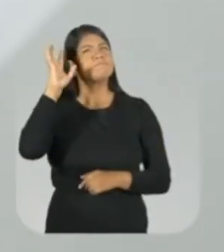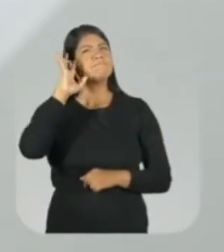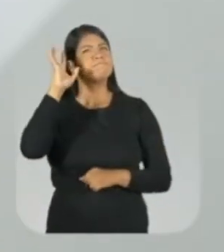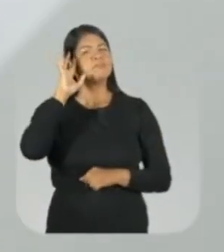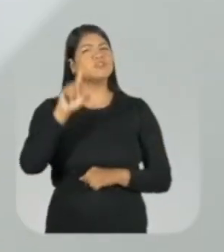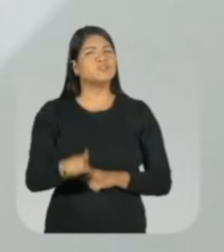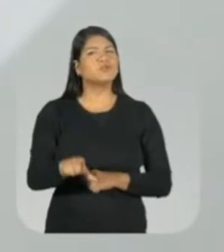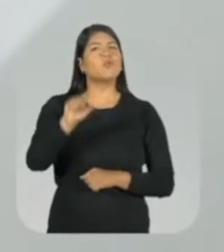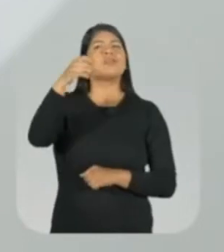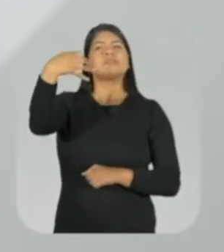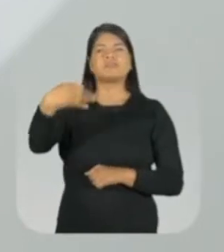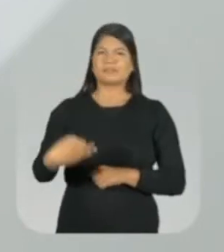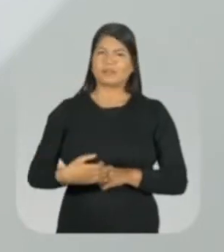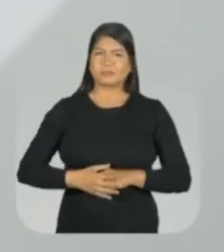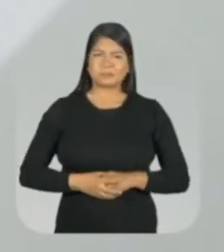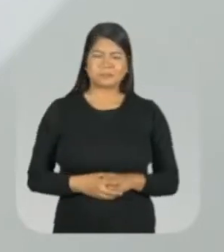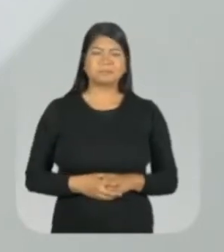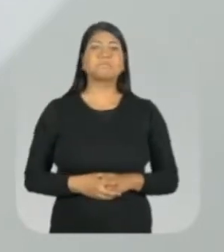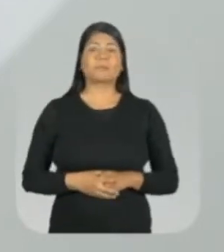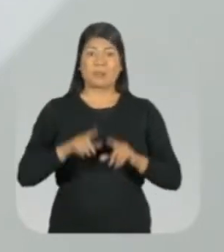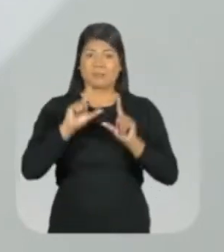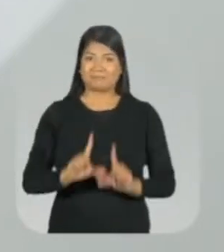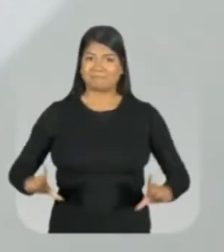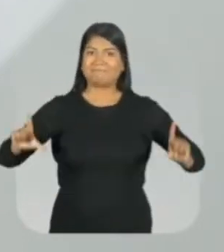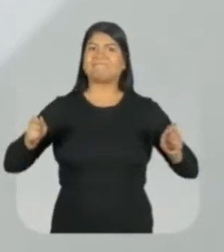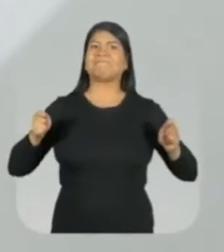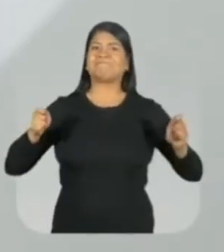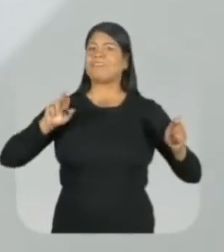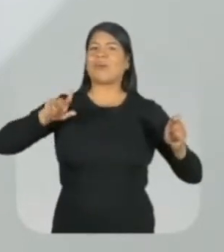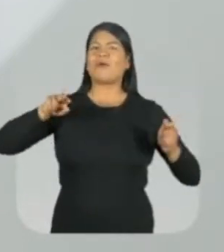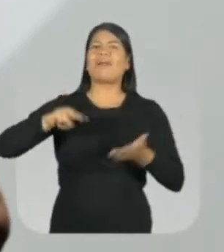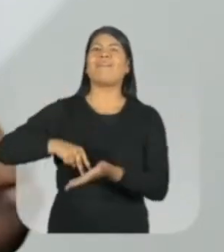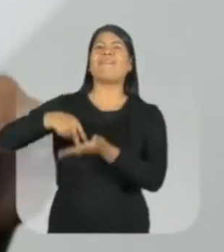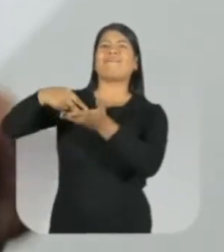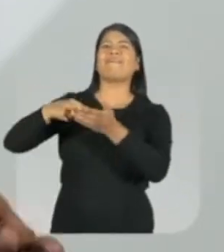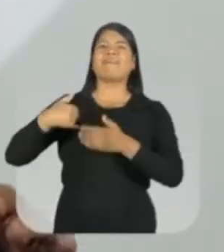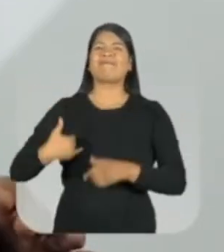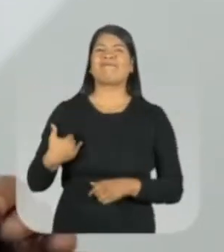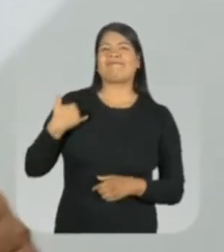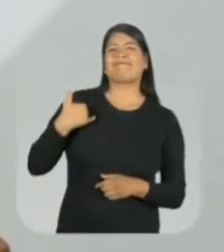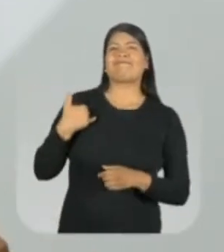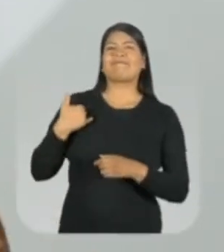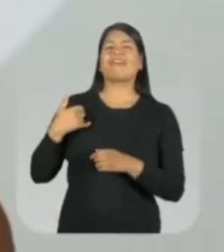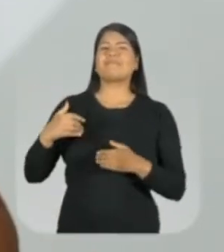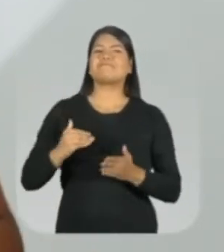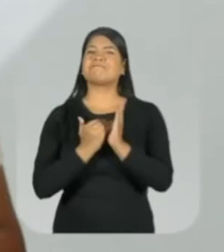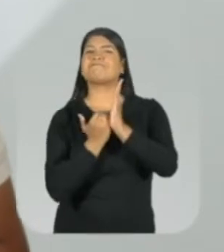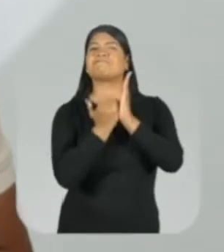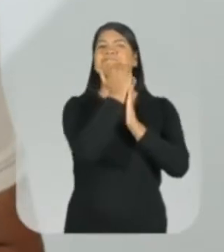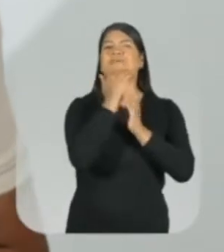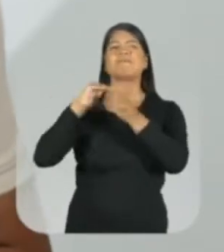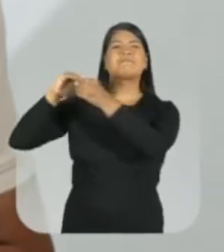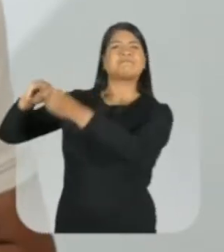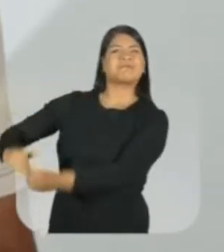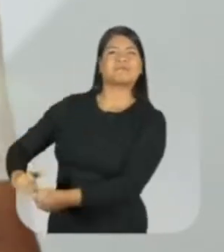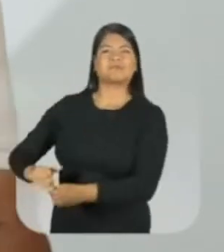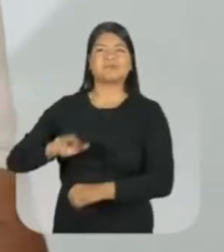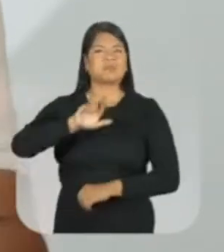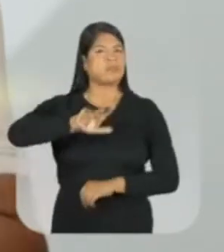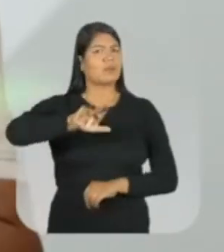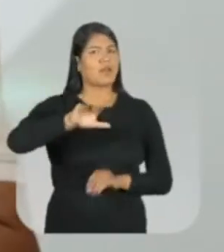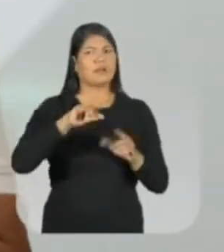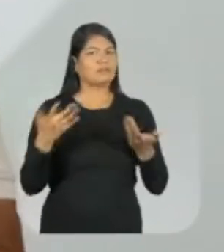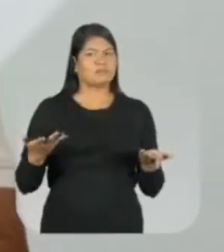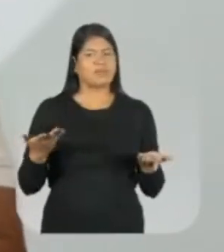a melhor decisão. Uma campanha não é feita de colocar um candidato para cima e colocar o outro para baixo. É feita